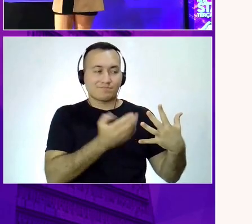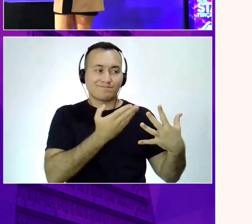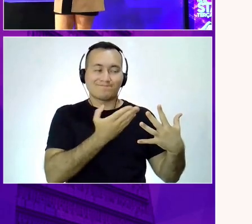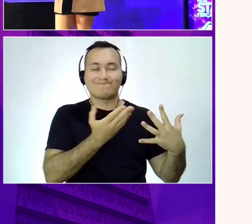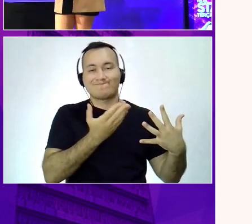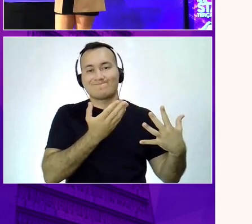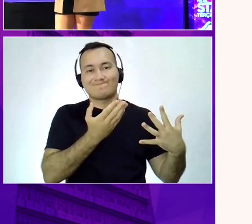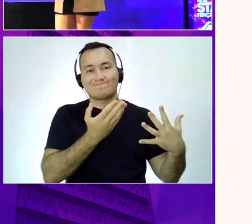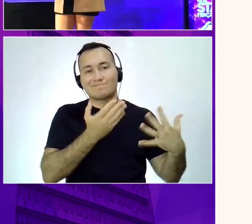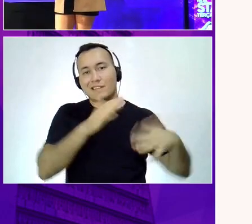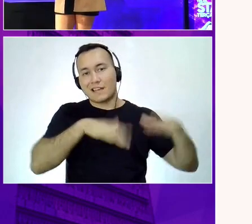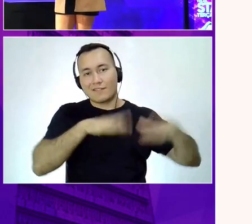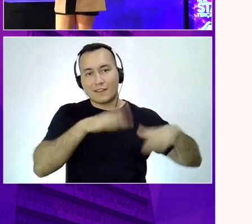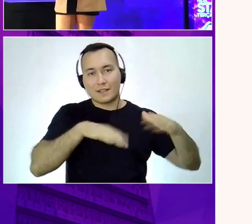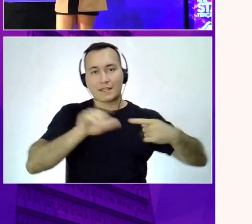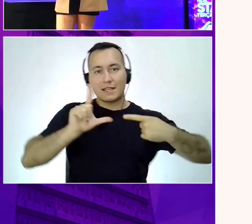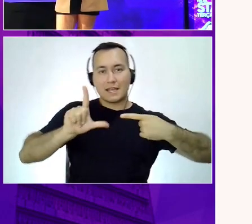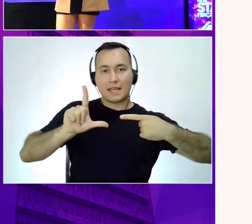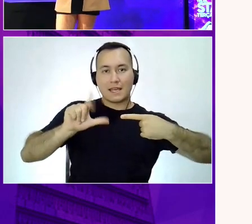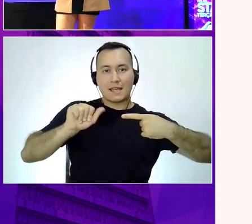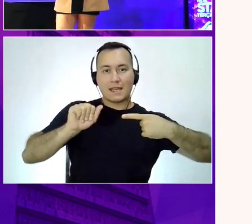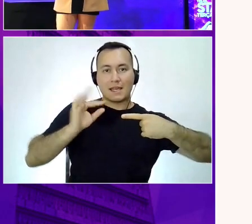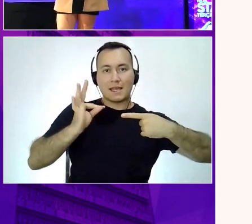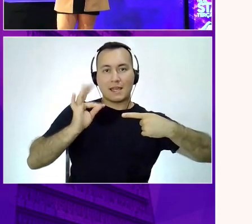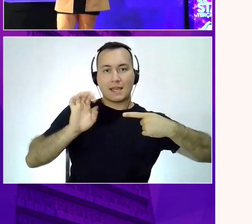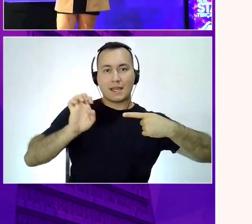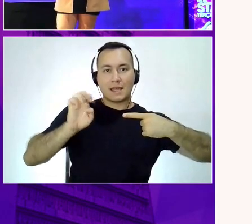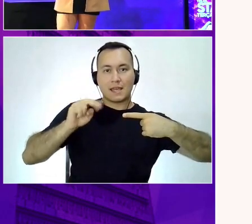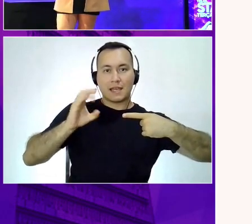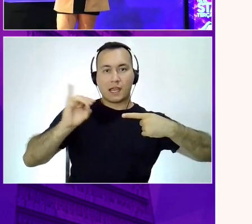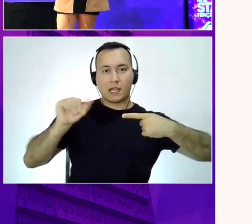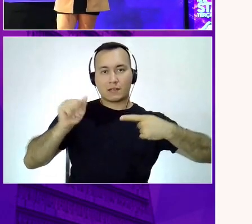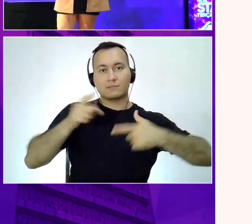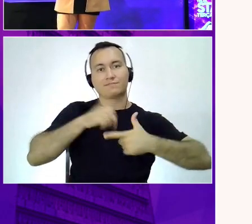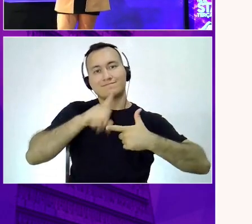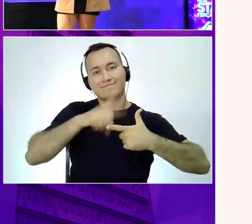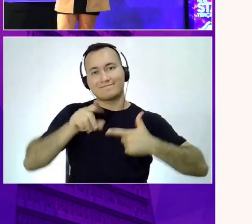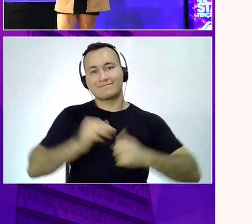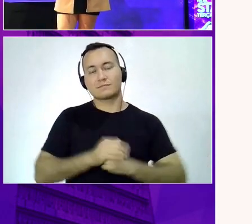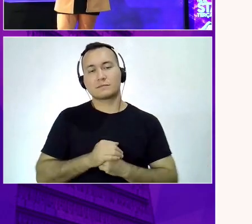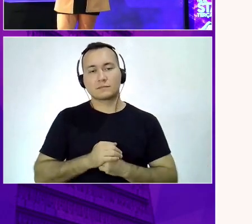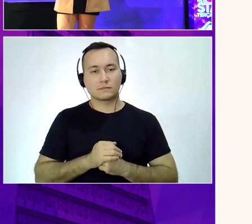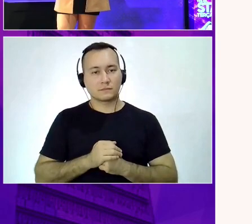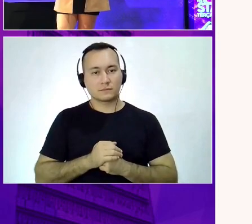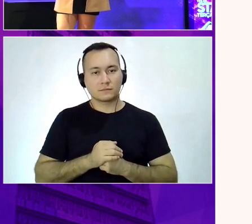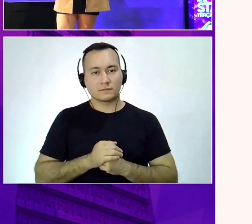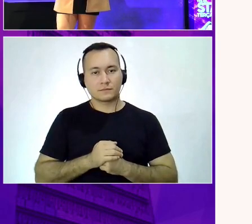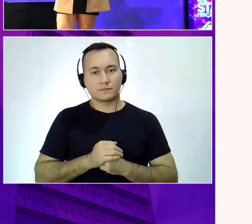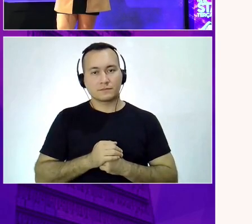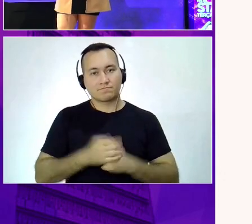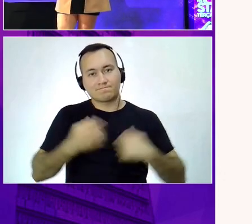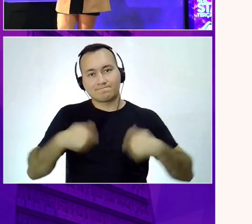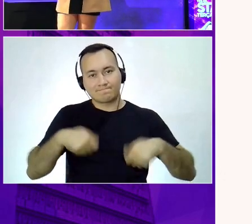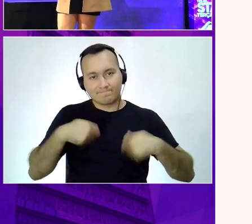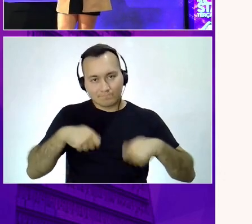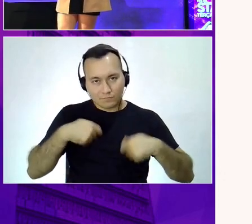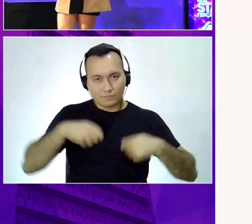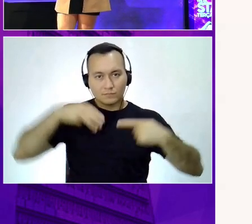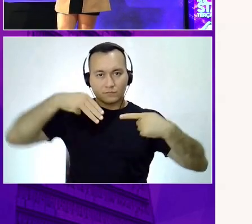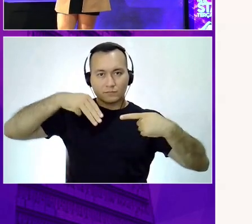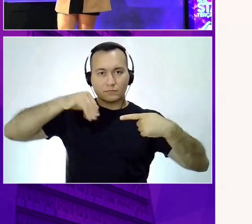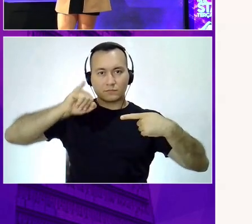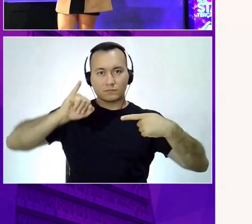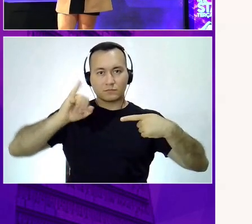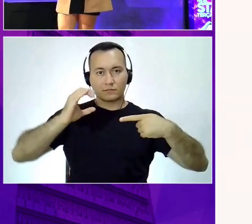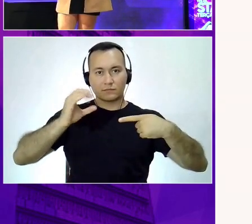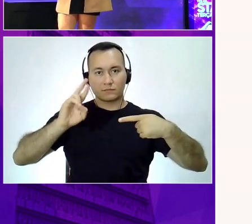E isso, esses 2 pontos que eu trouxe são os mais básicos quando a gente pensa em uso de microserviços dentro de um projeto.